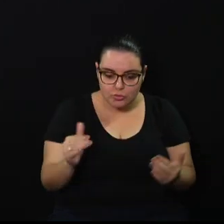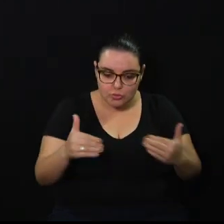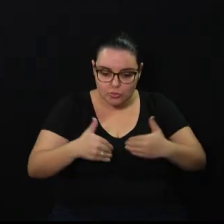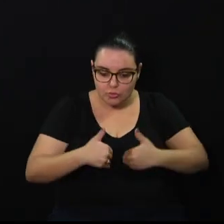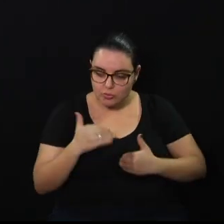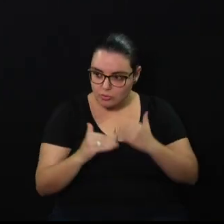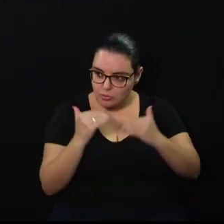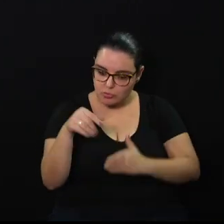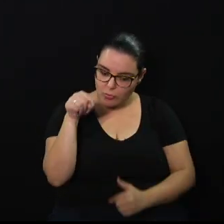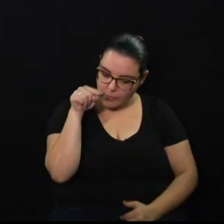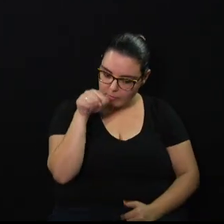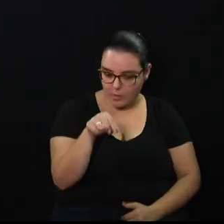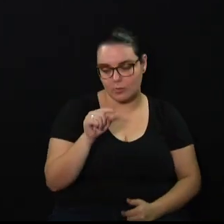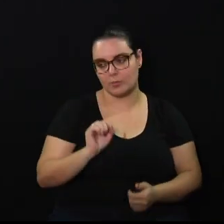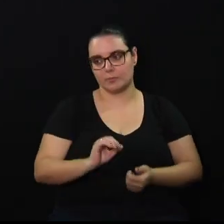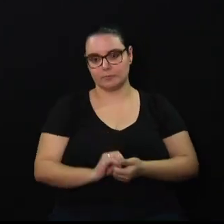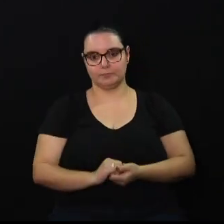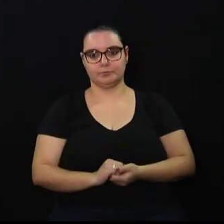empresa